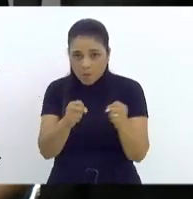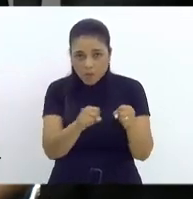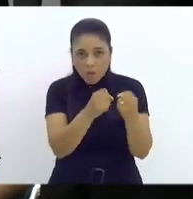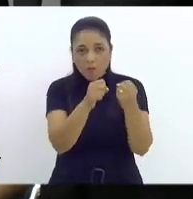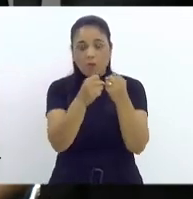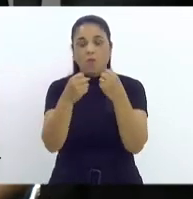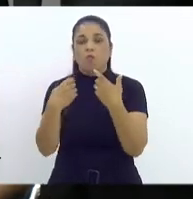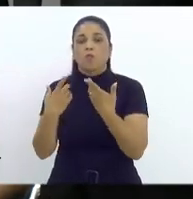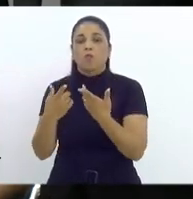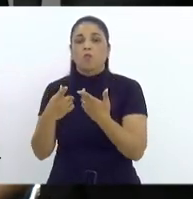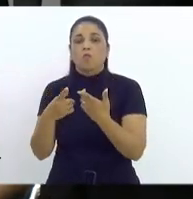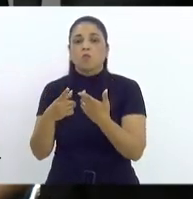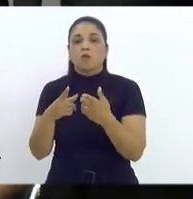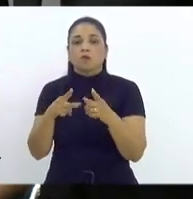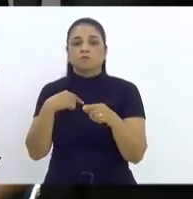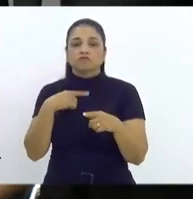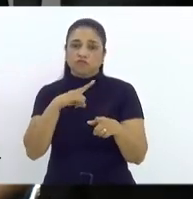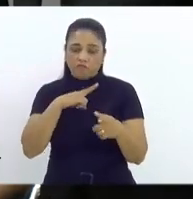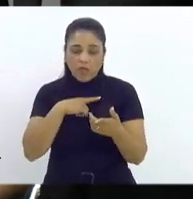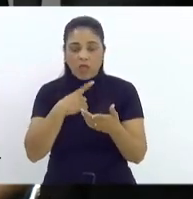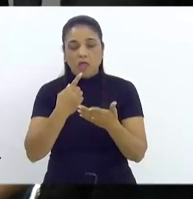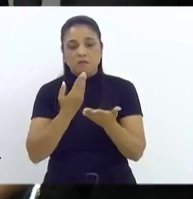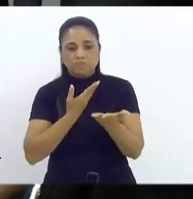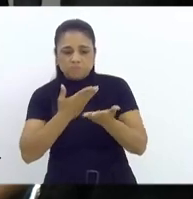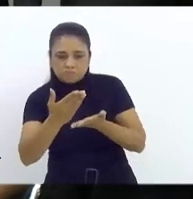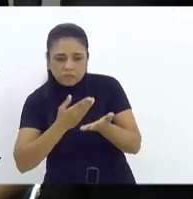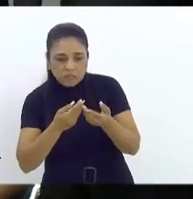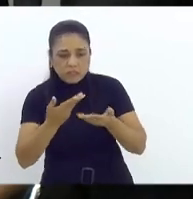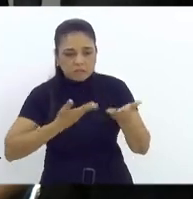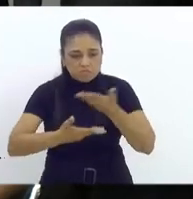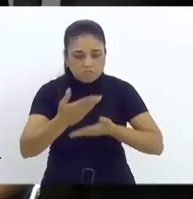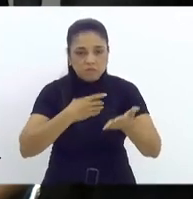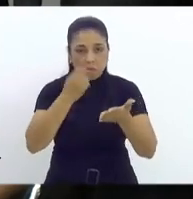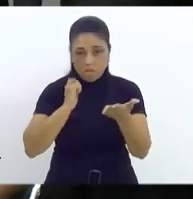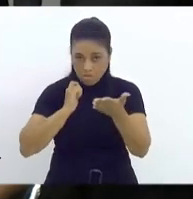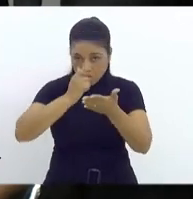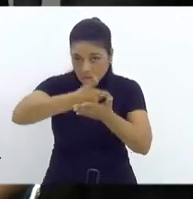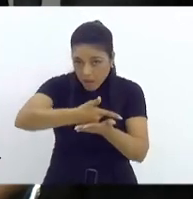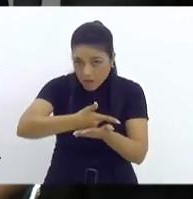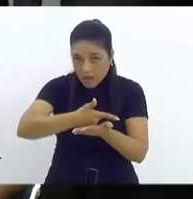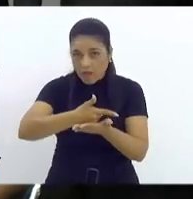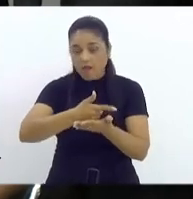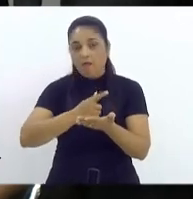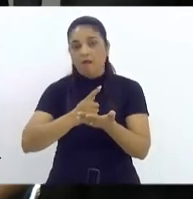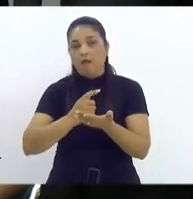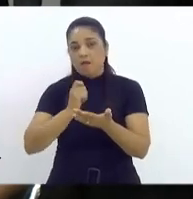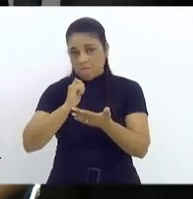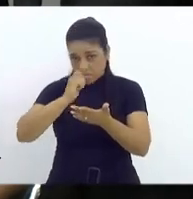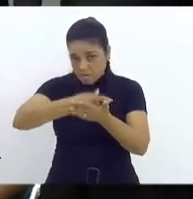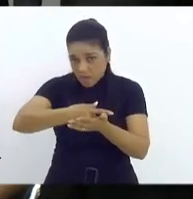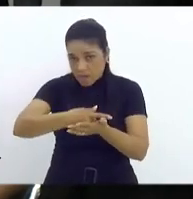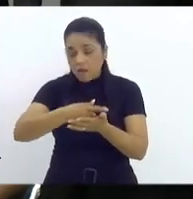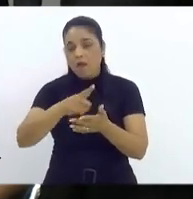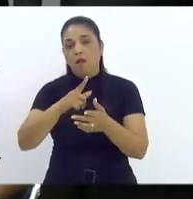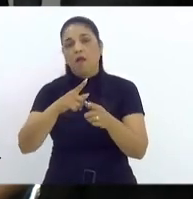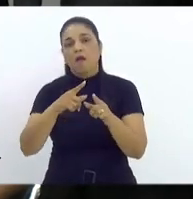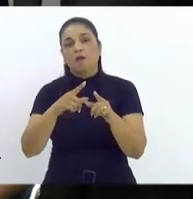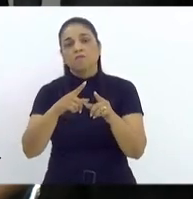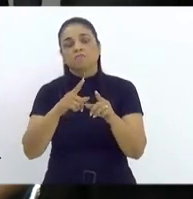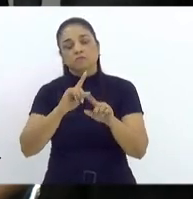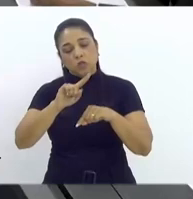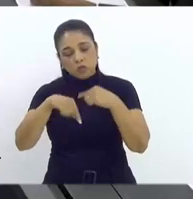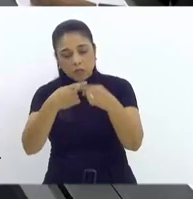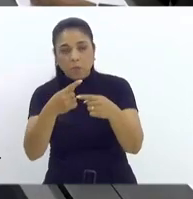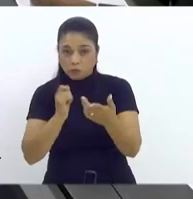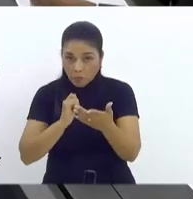companhia e tiver feito uma negociação de pagamento desse dano, só depois de completamente realizado esse pagamento. Veja